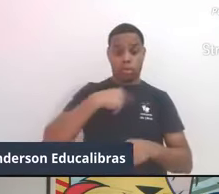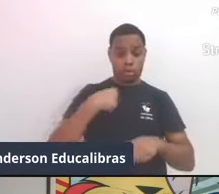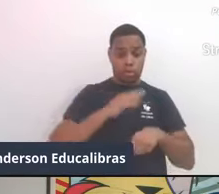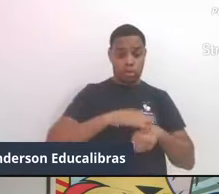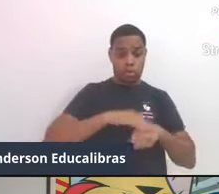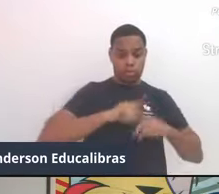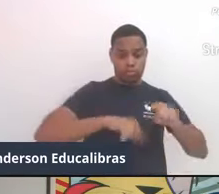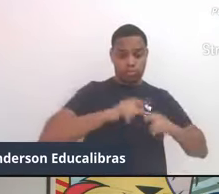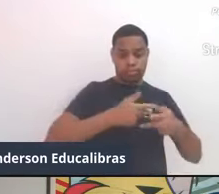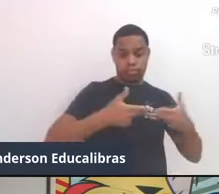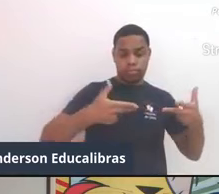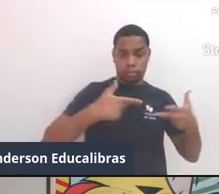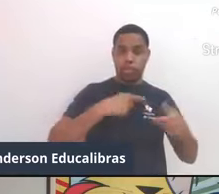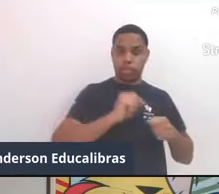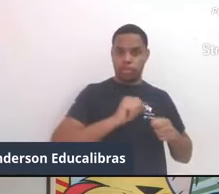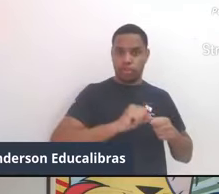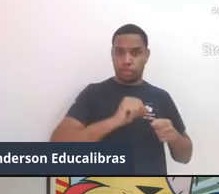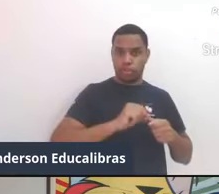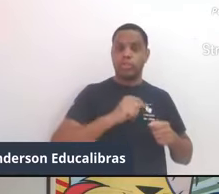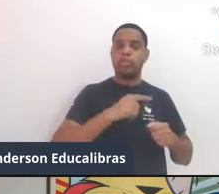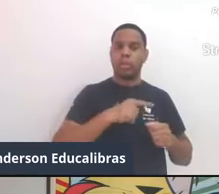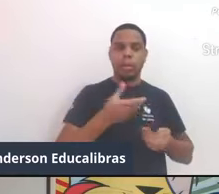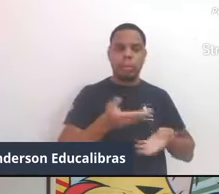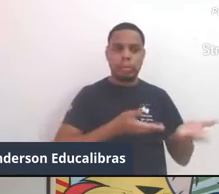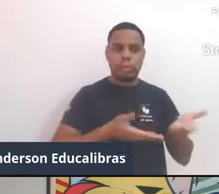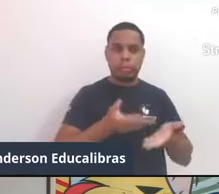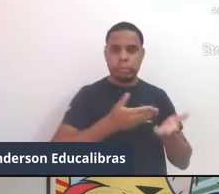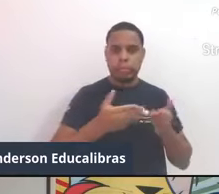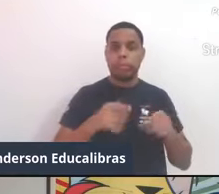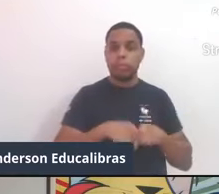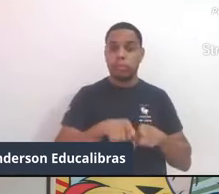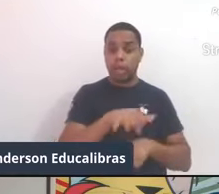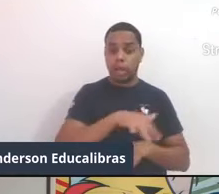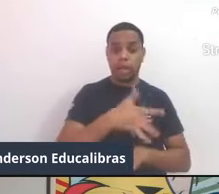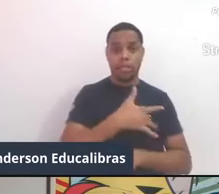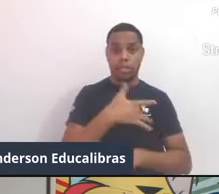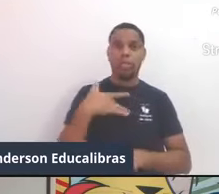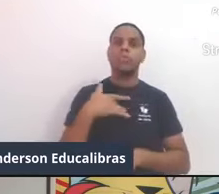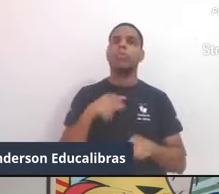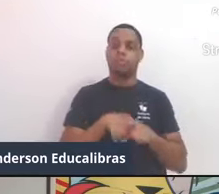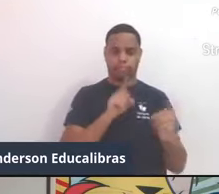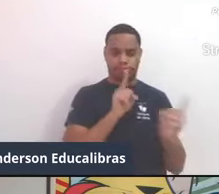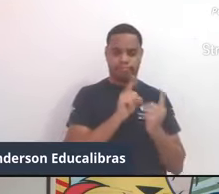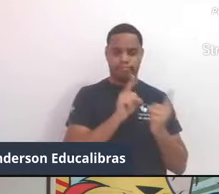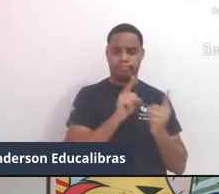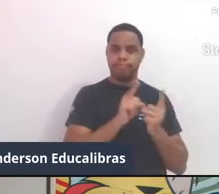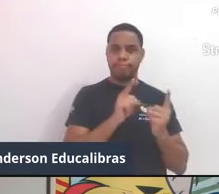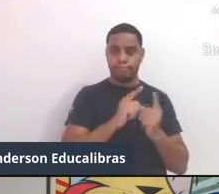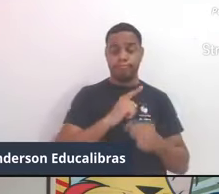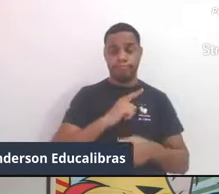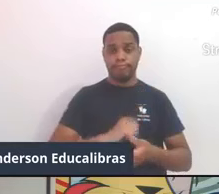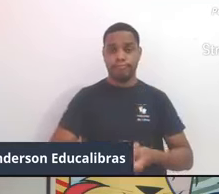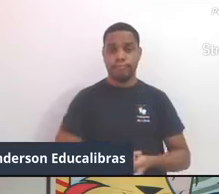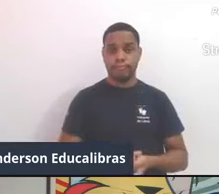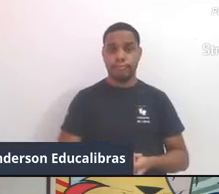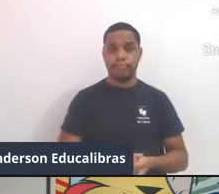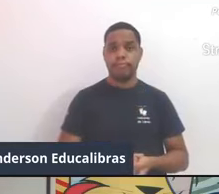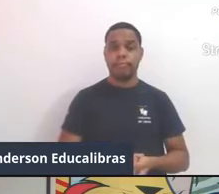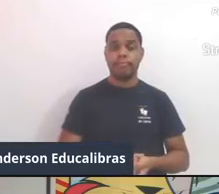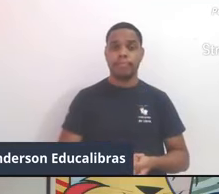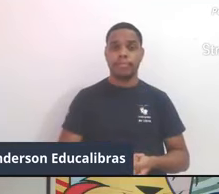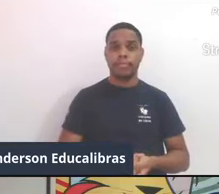também, uma vez que nós temos um atendimento forte também na área de saúde, né? Então, nós colocamos à